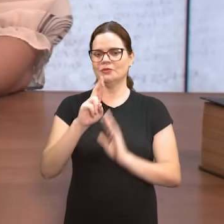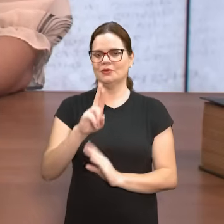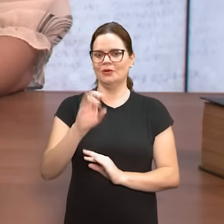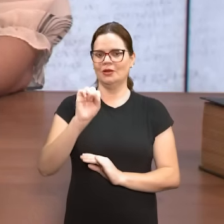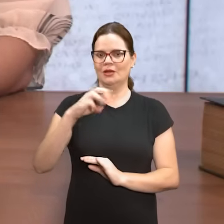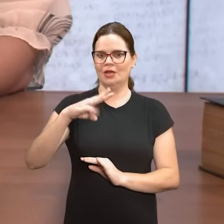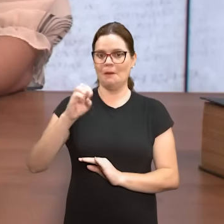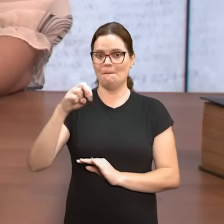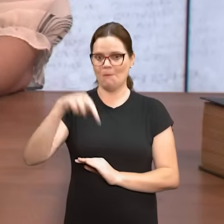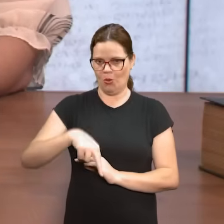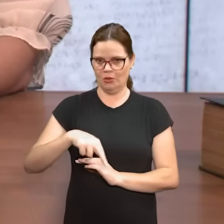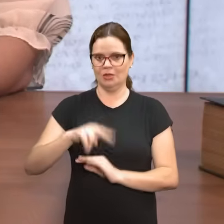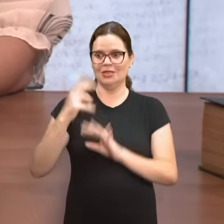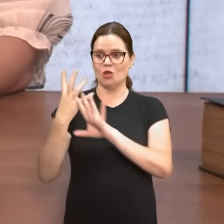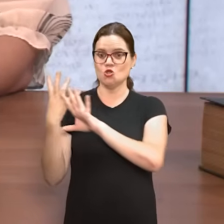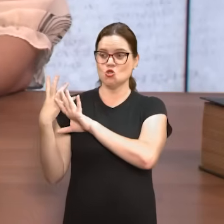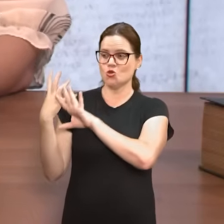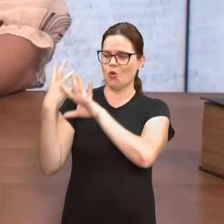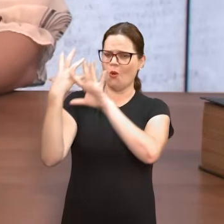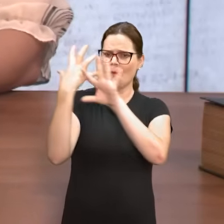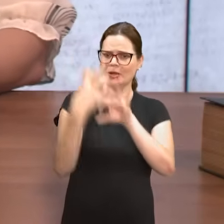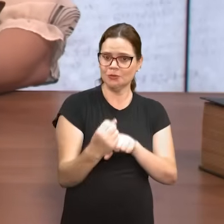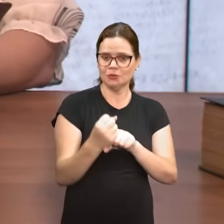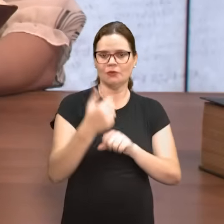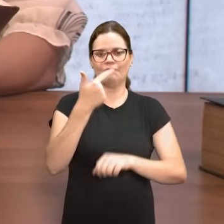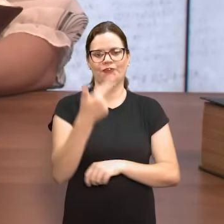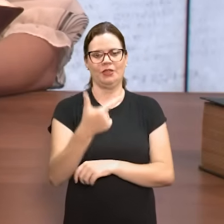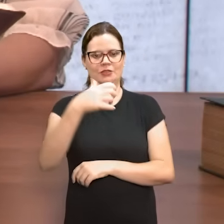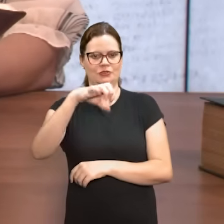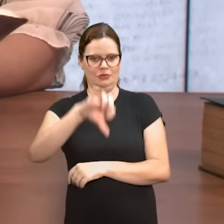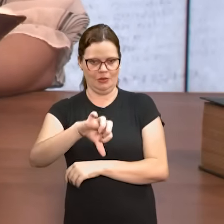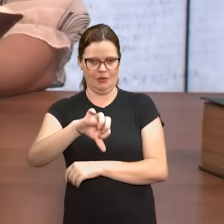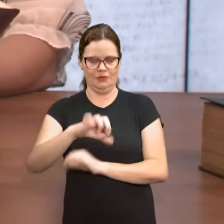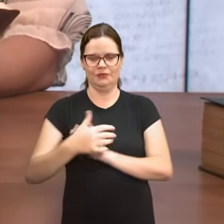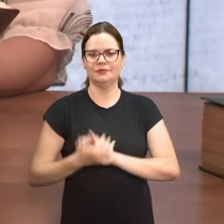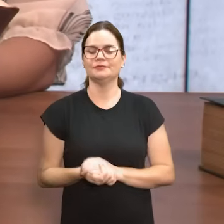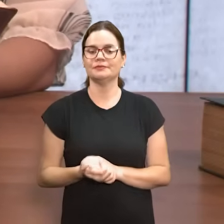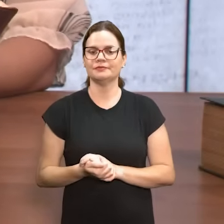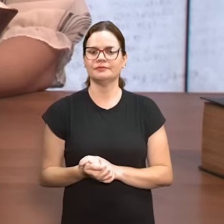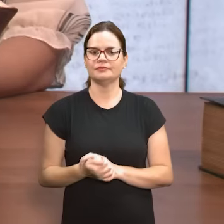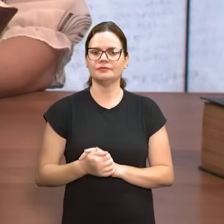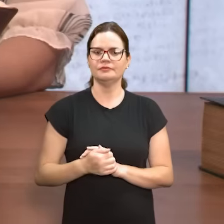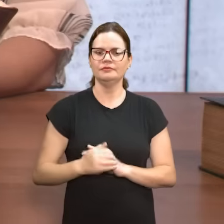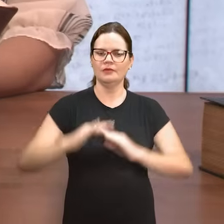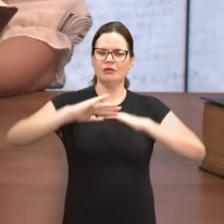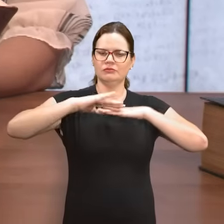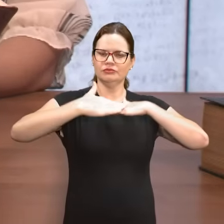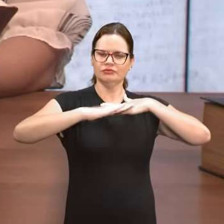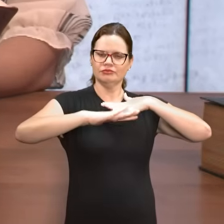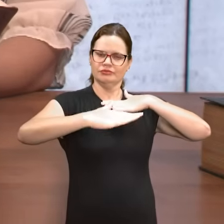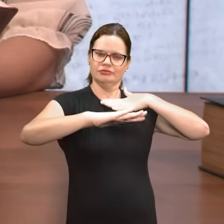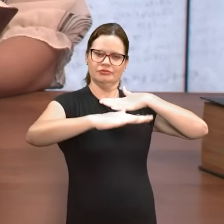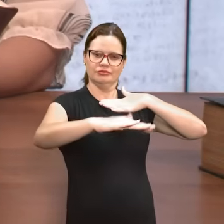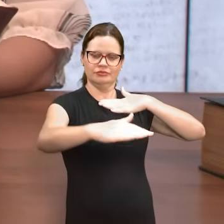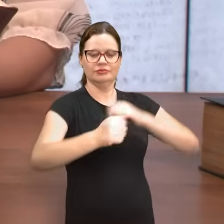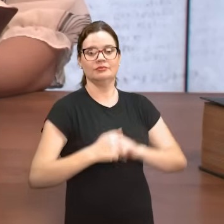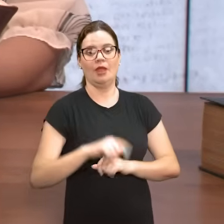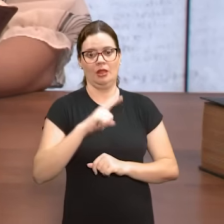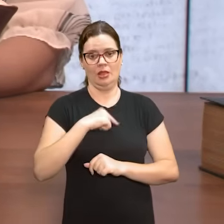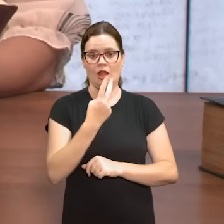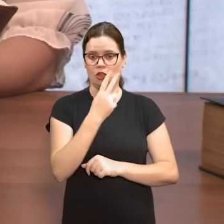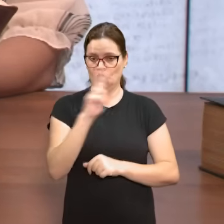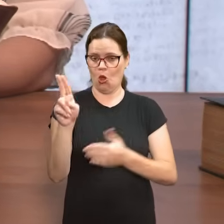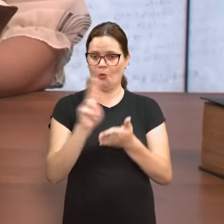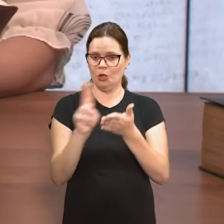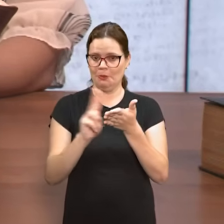cidades e as suas aldeias, 29. Nas planícies, Estaol e Zorá